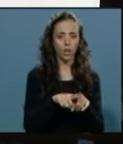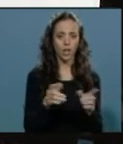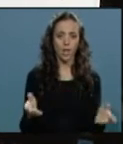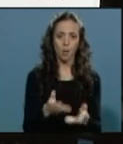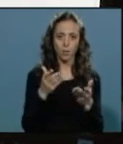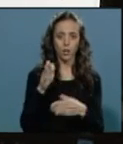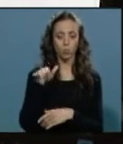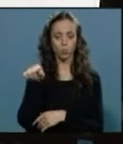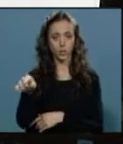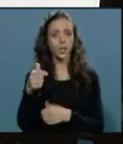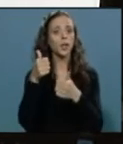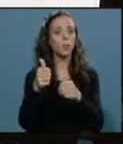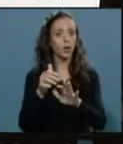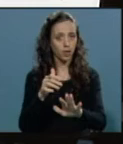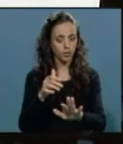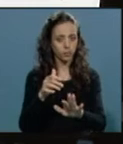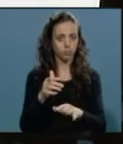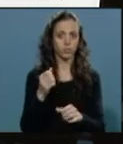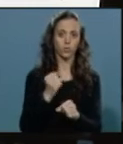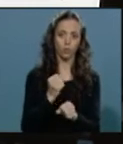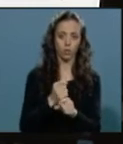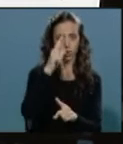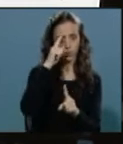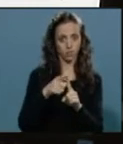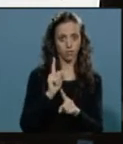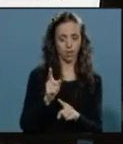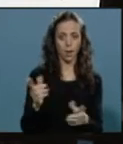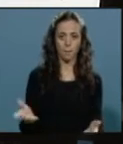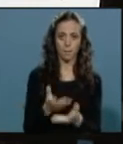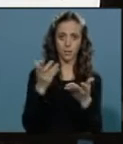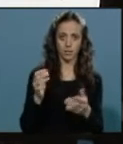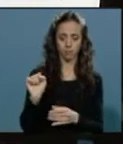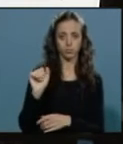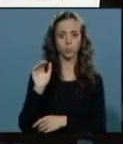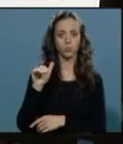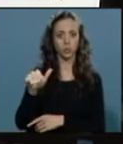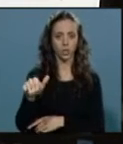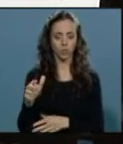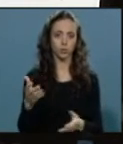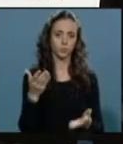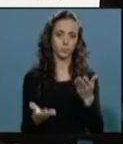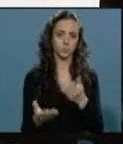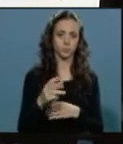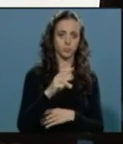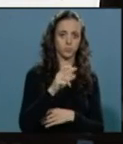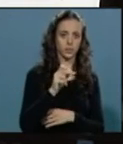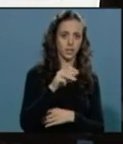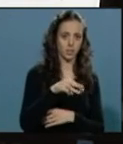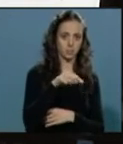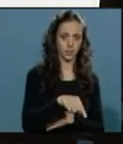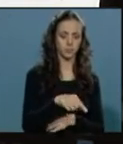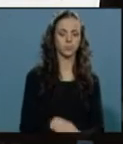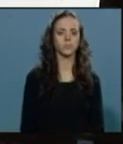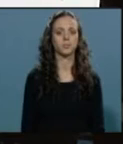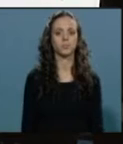para o Porto Santo. E bem, foi feito o mesmo propósito, são mais ligeiras para o Porto Santo do que são para a região autónoma